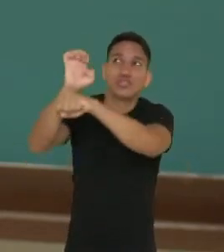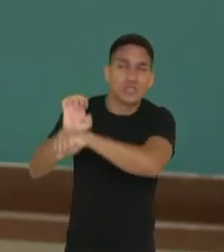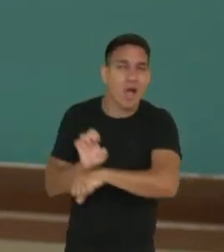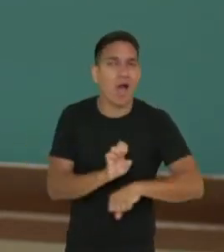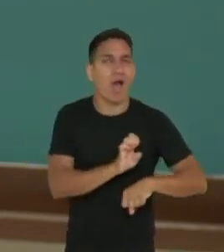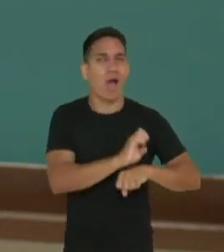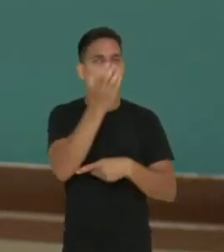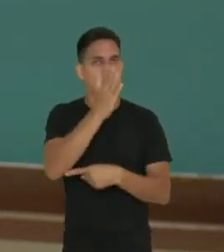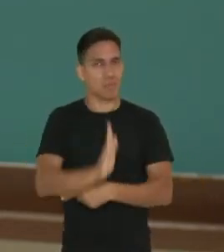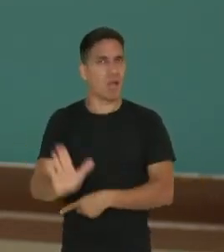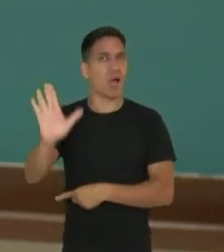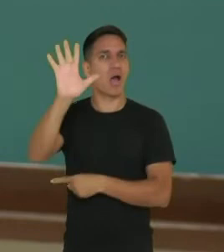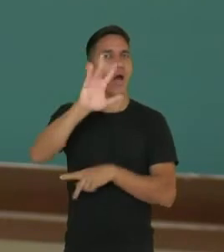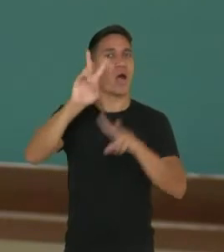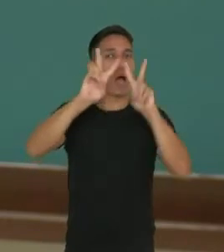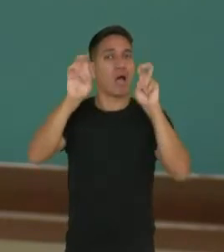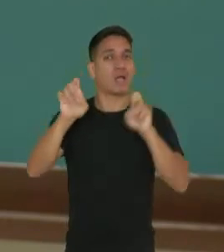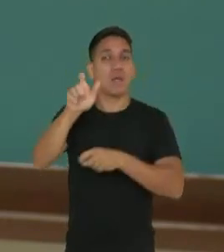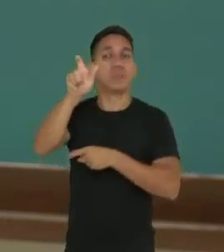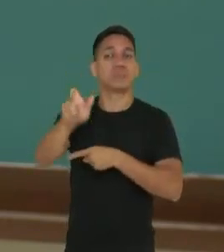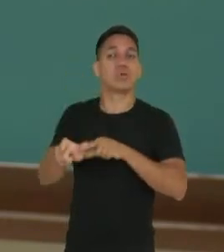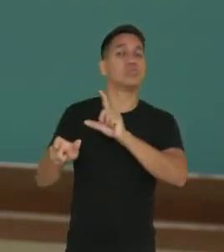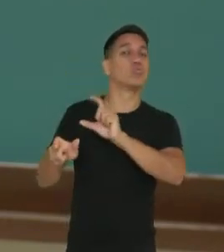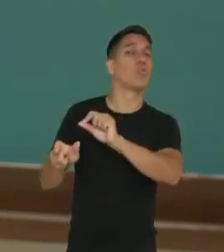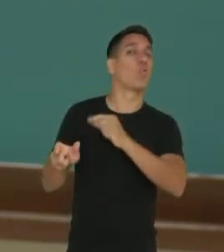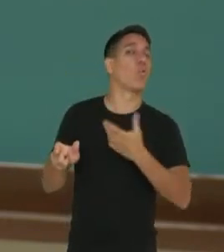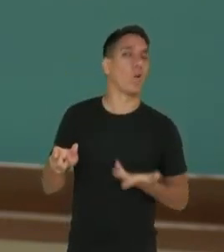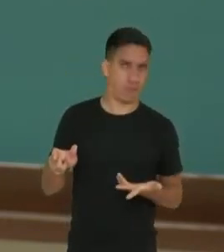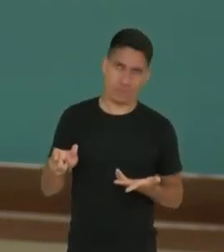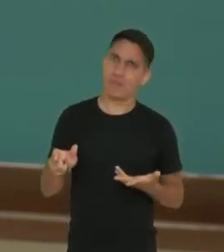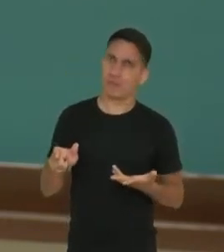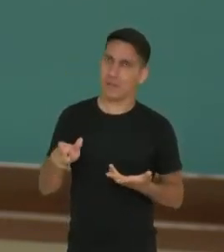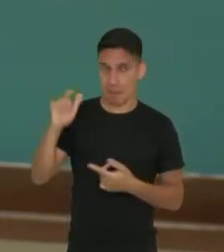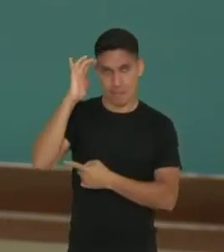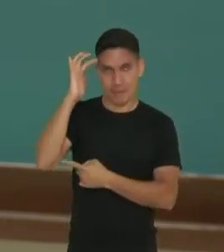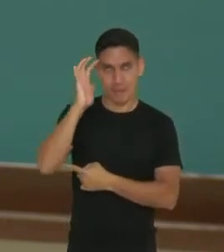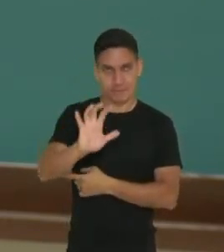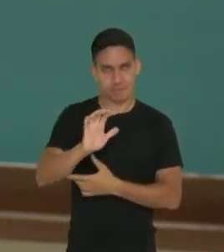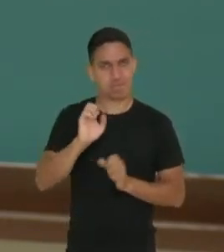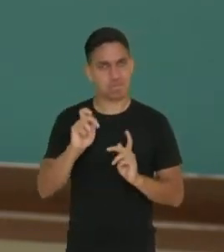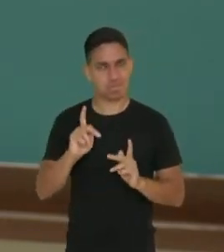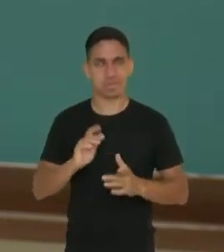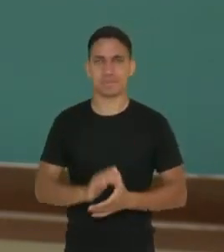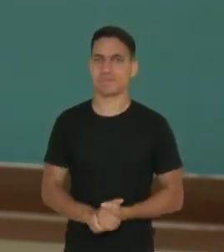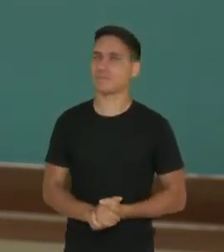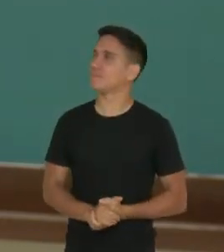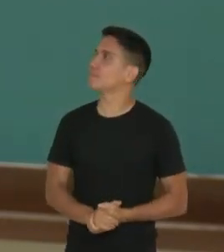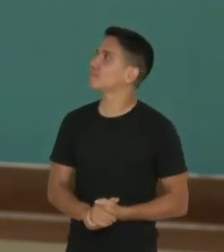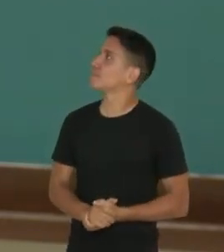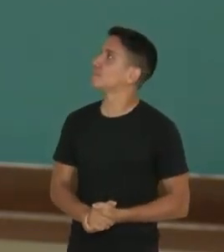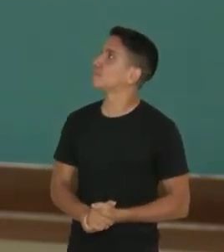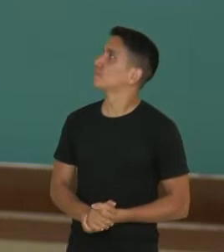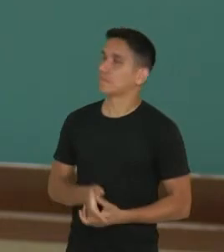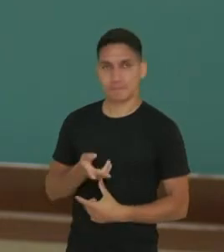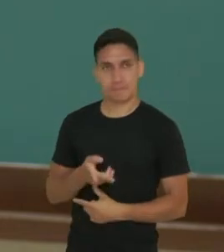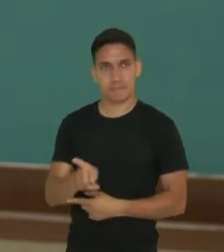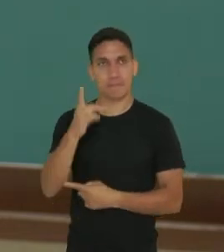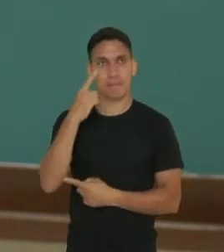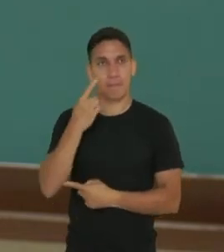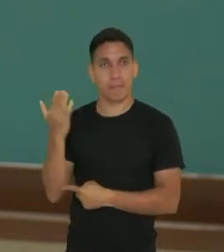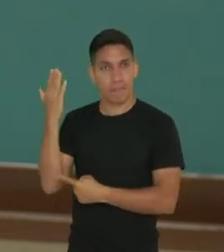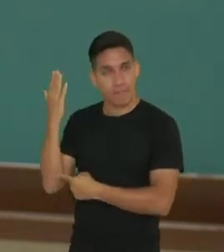brasileiro para se referir às pessoas, né? É de se pensar, tá bom? Vamos lá, seguindo.